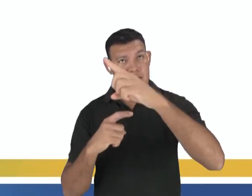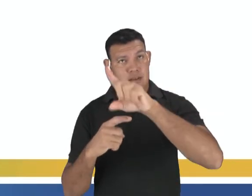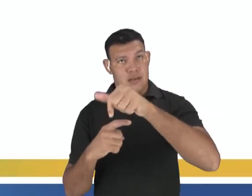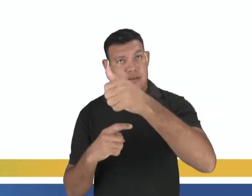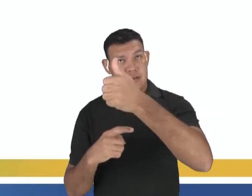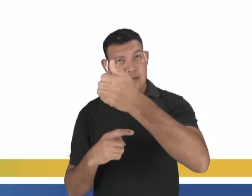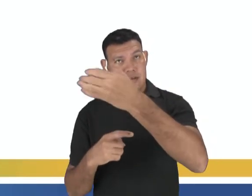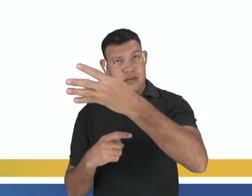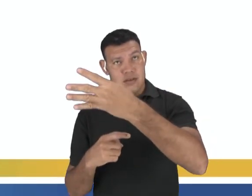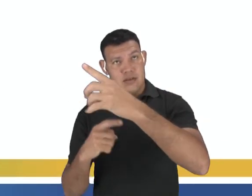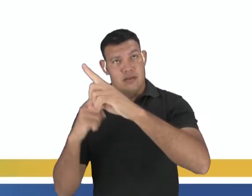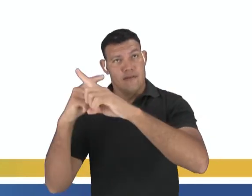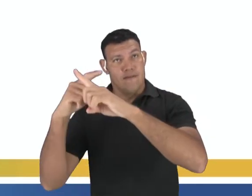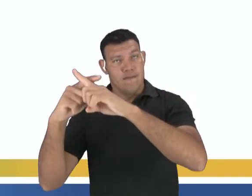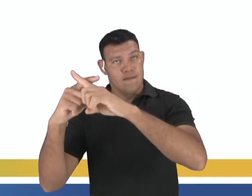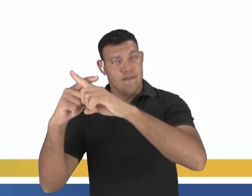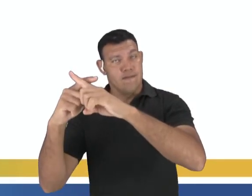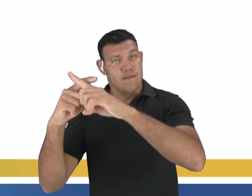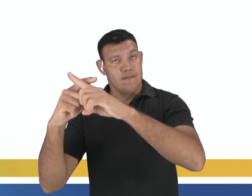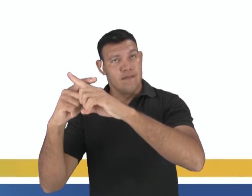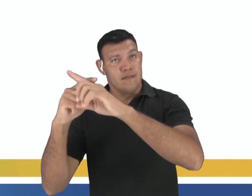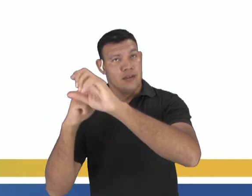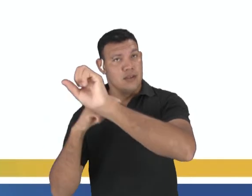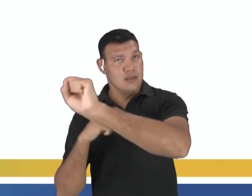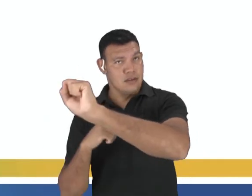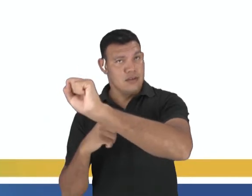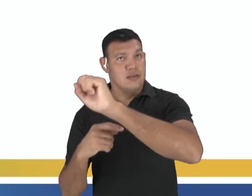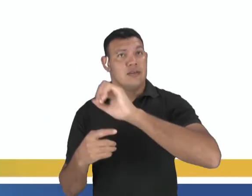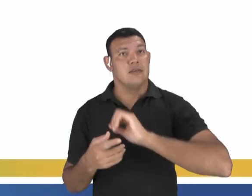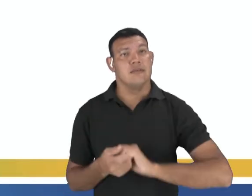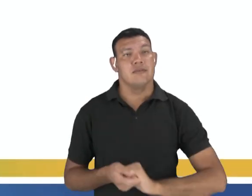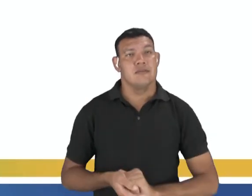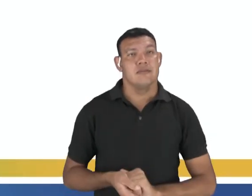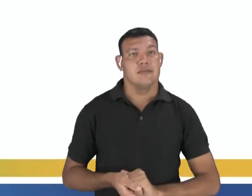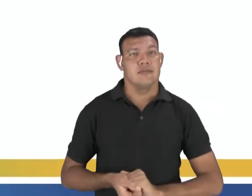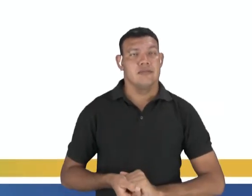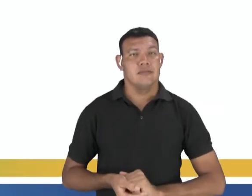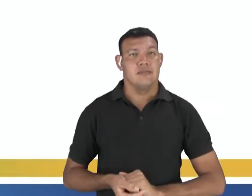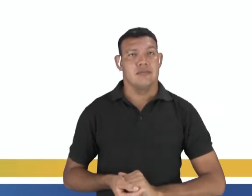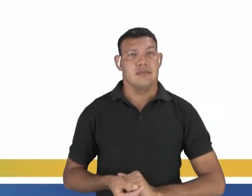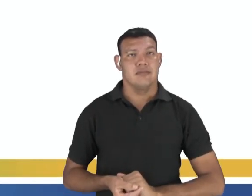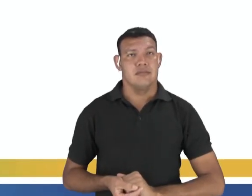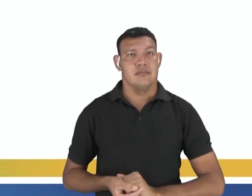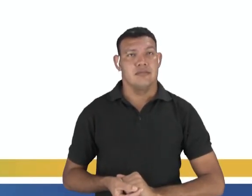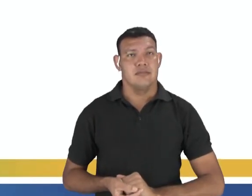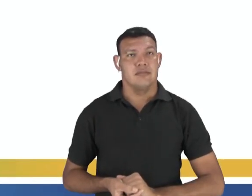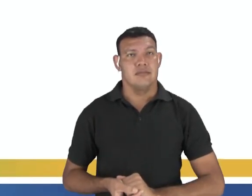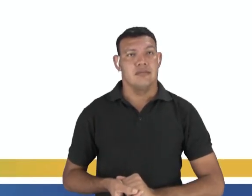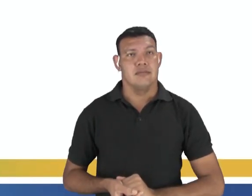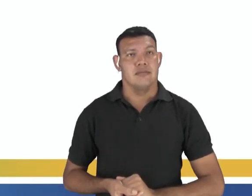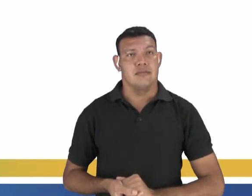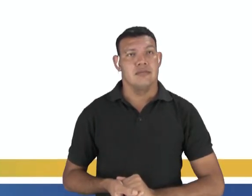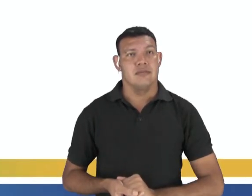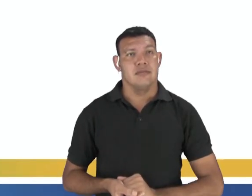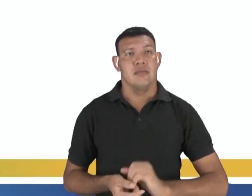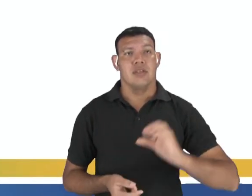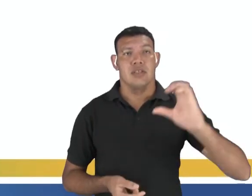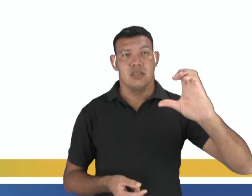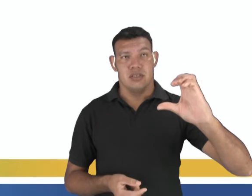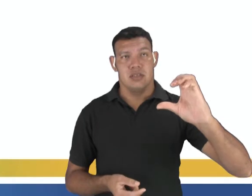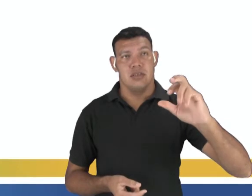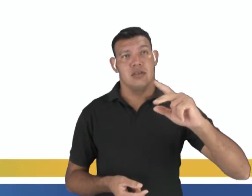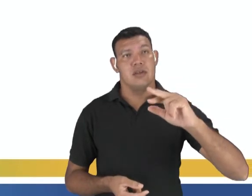3,14, vezes esse raio que mede 8. Então, 2 vezes 3,14 vezes 8, eu vou ter